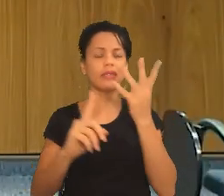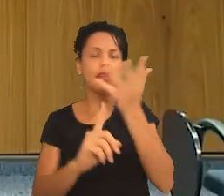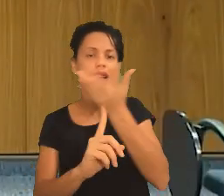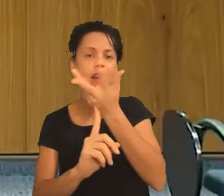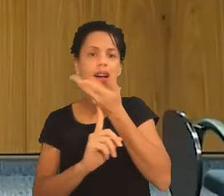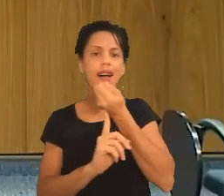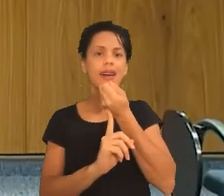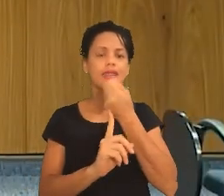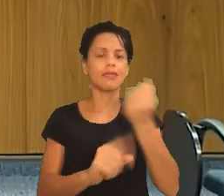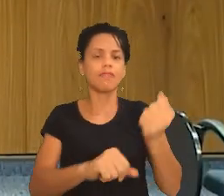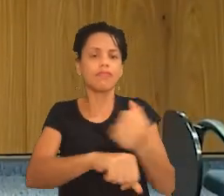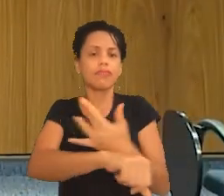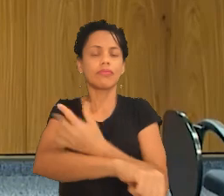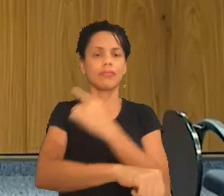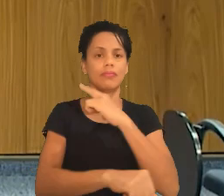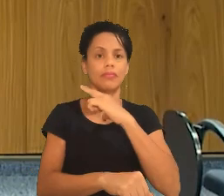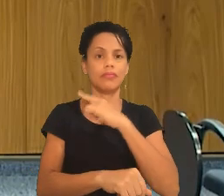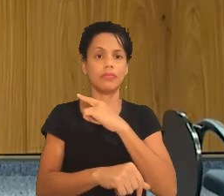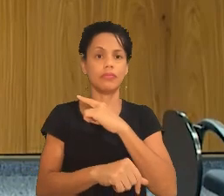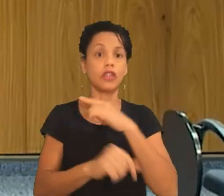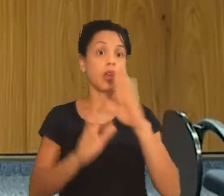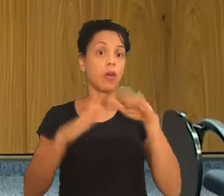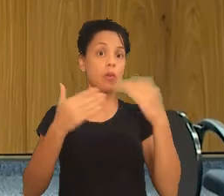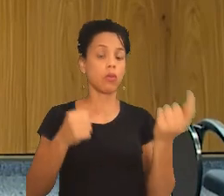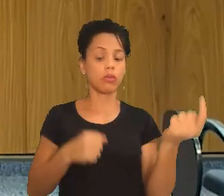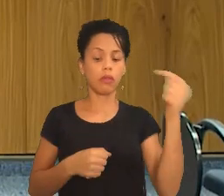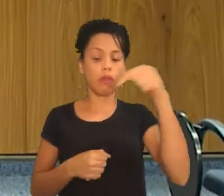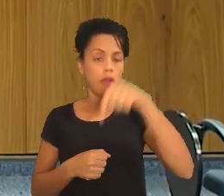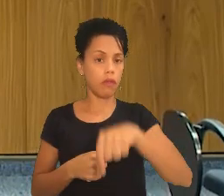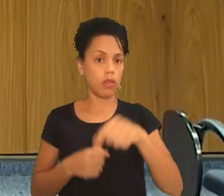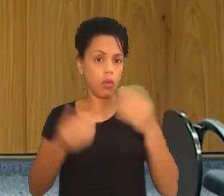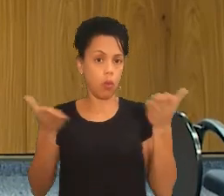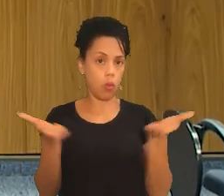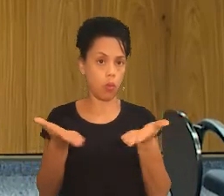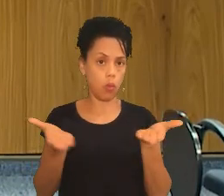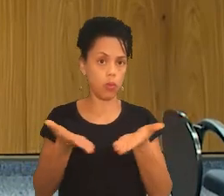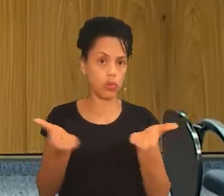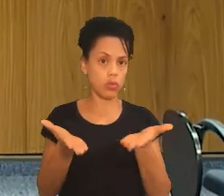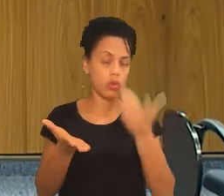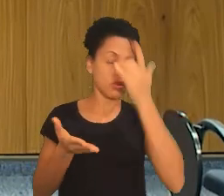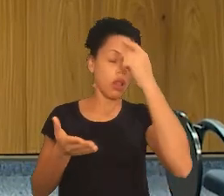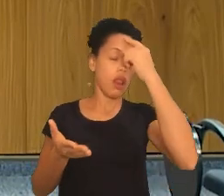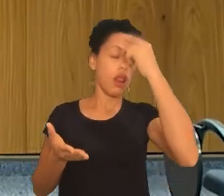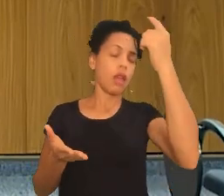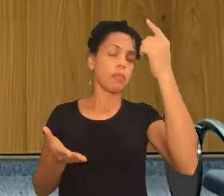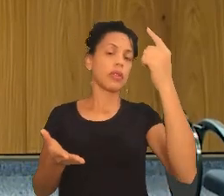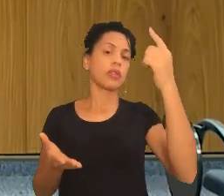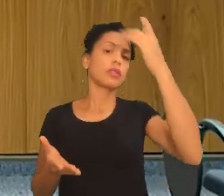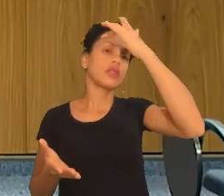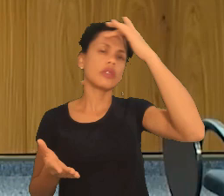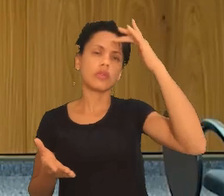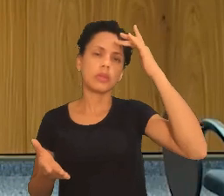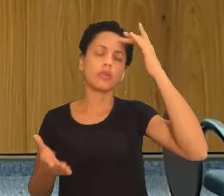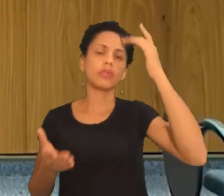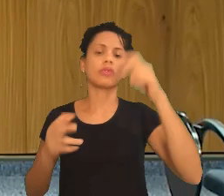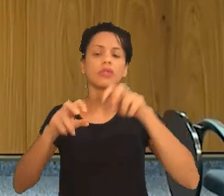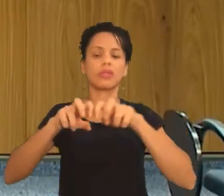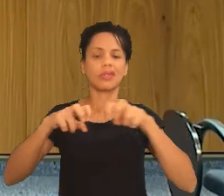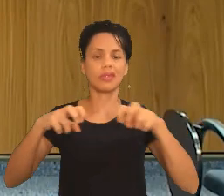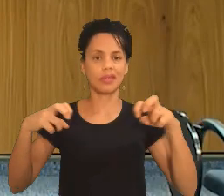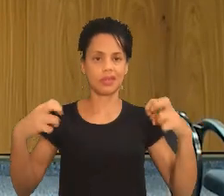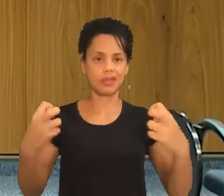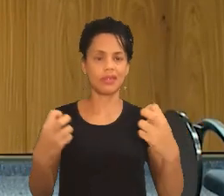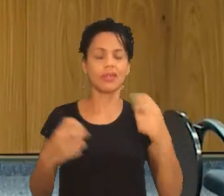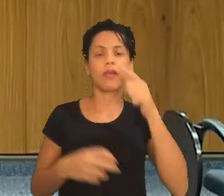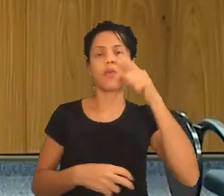para cá hoje, eu estava me lembrando que essas pessoas que estão principalmente compondo essa mesa, e me lembrei que ontem